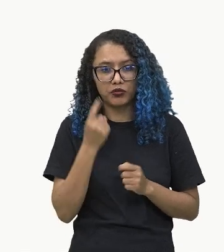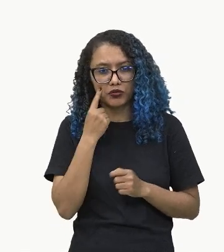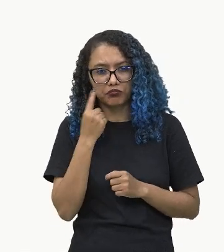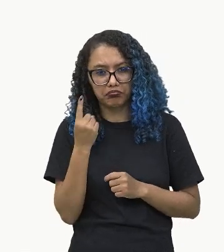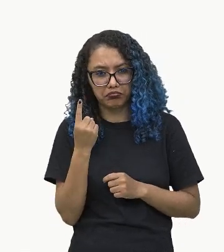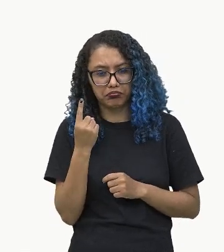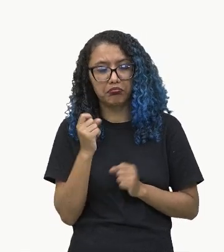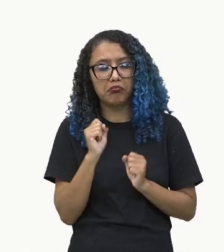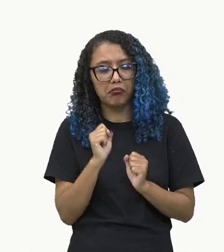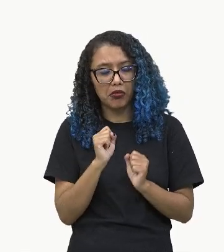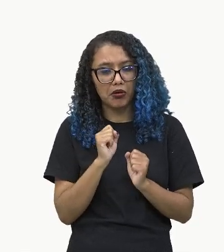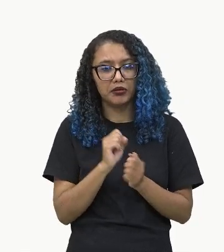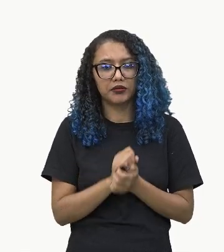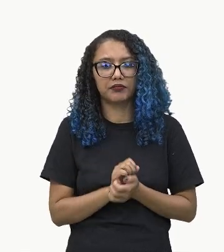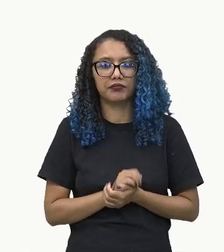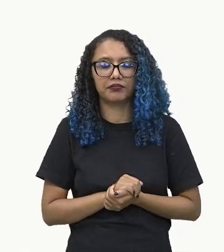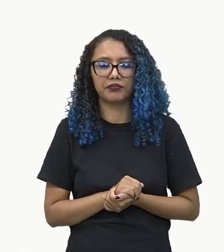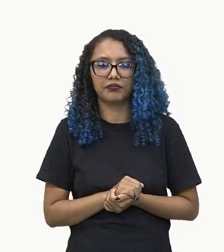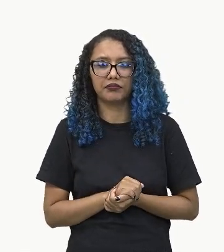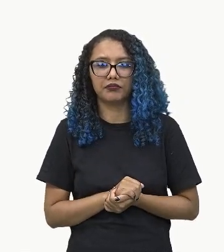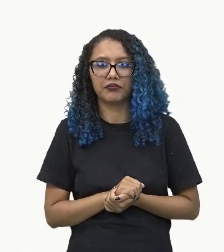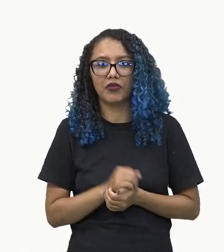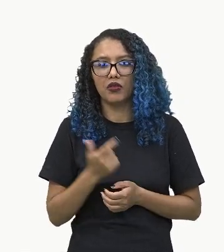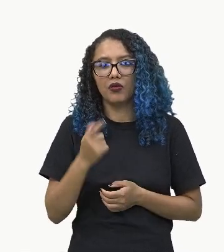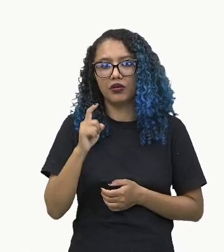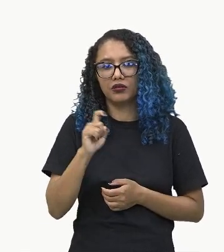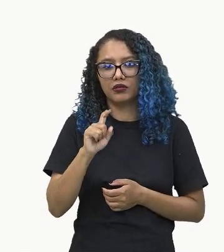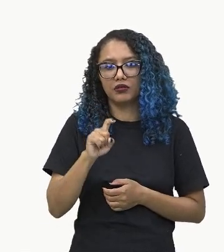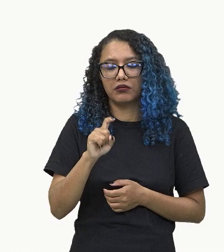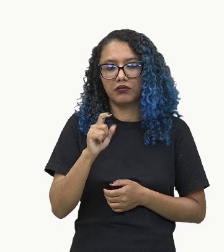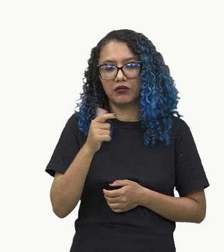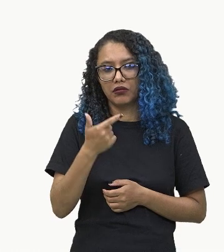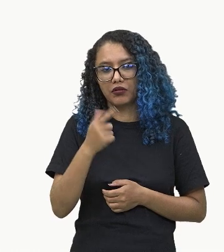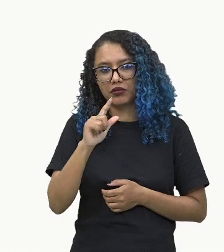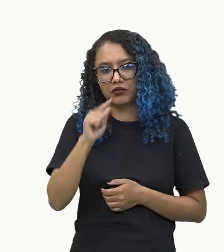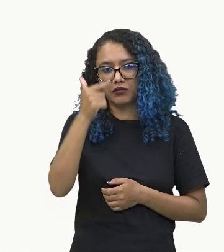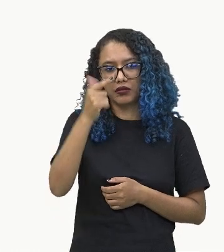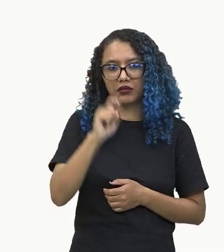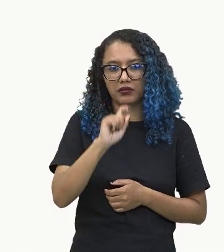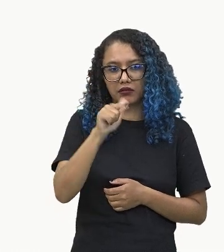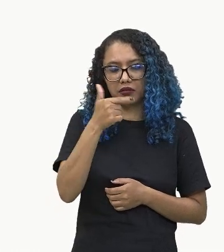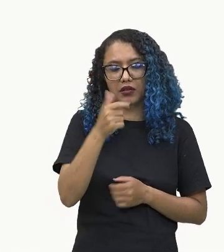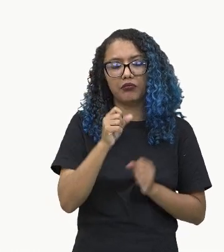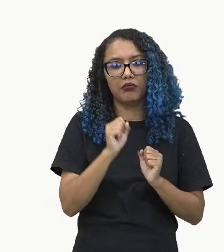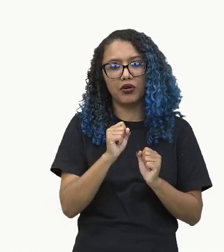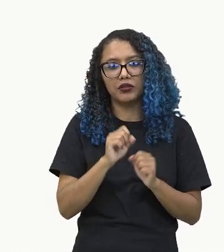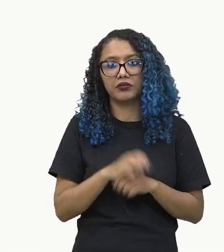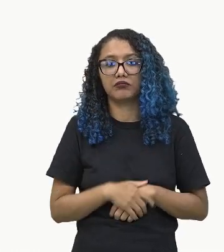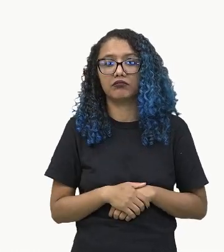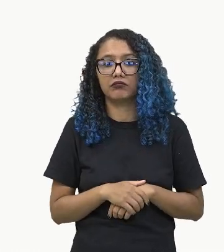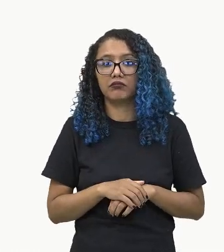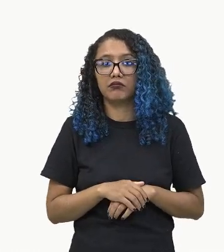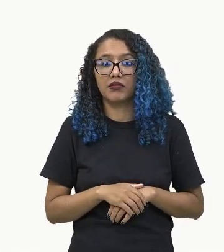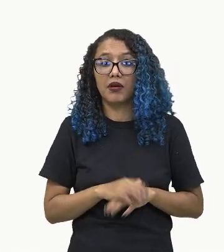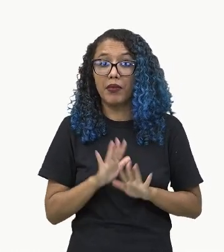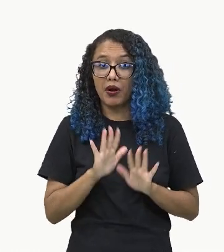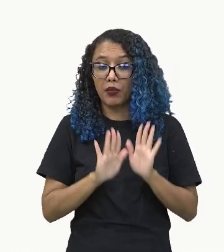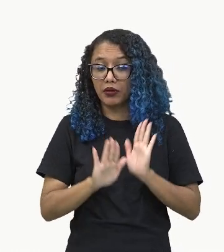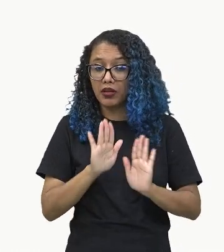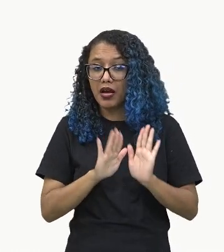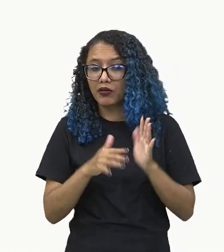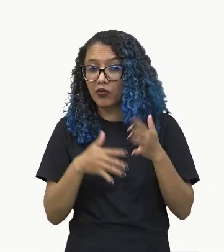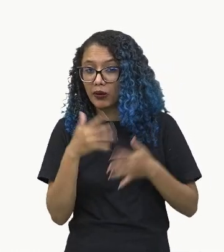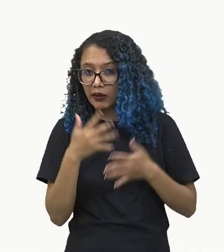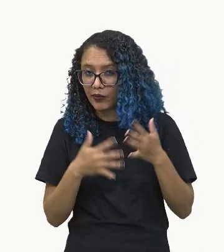cima? Posso, desde que eu não me confunda na hora de separar os meus termos, tá bom? E